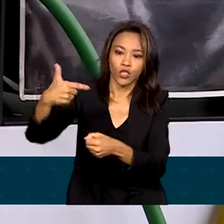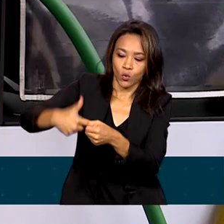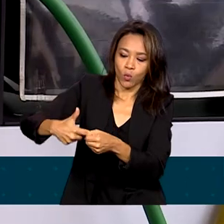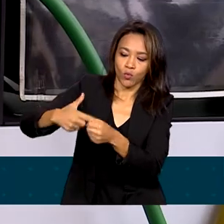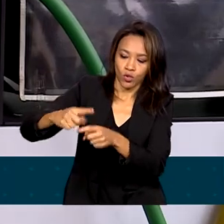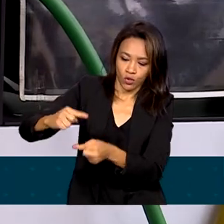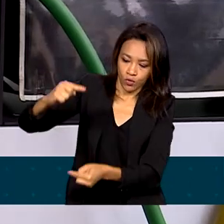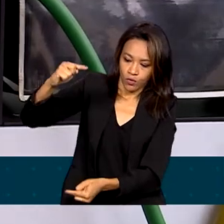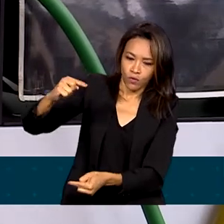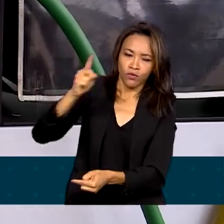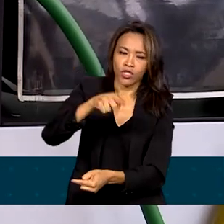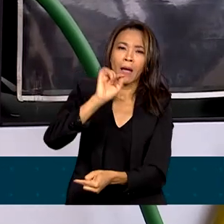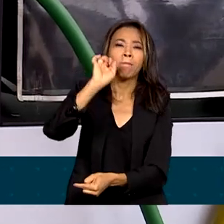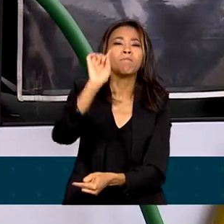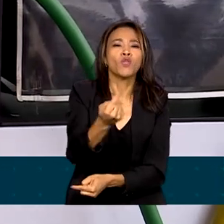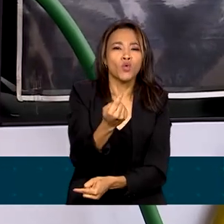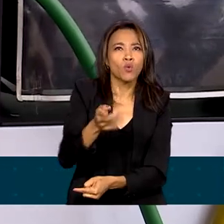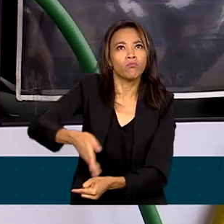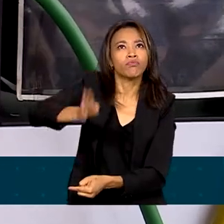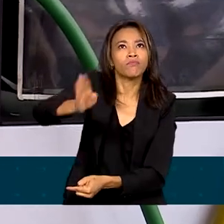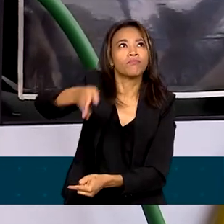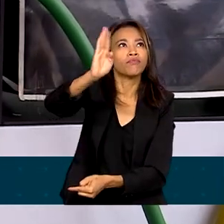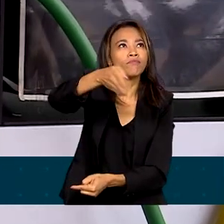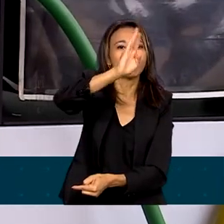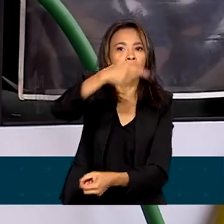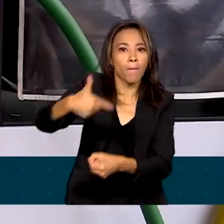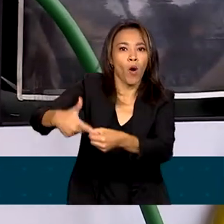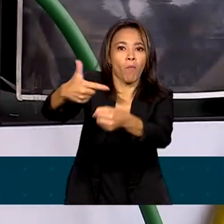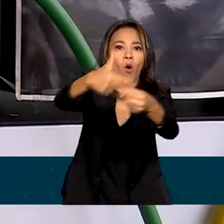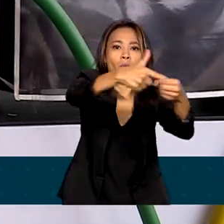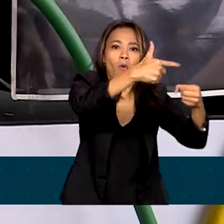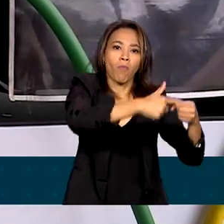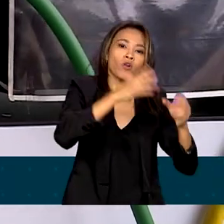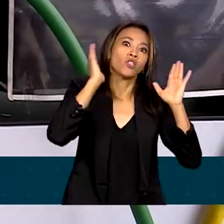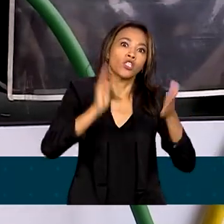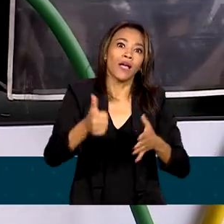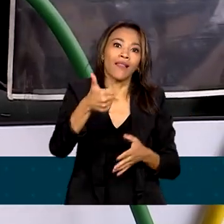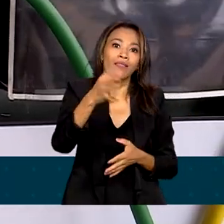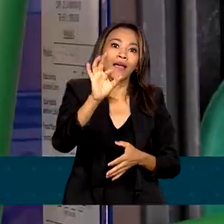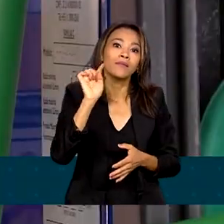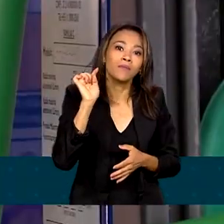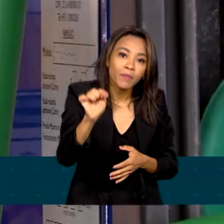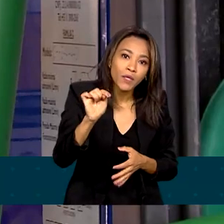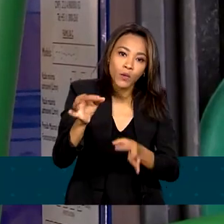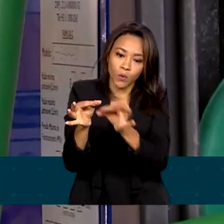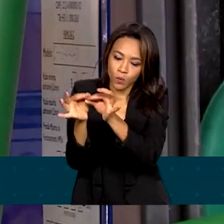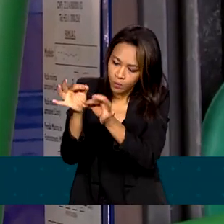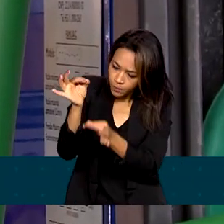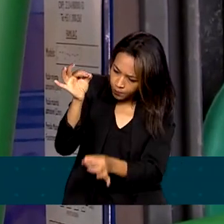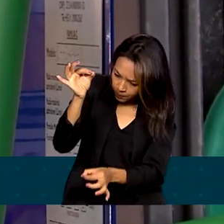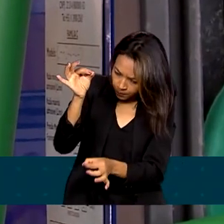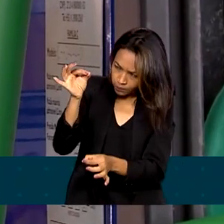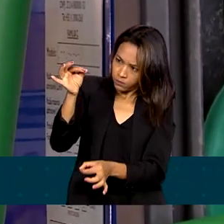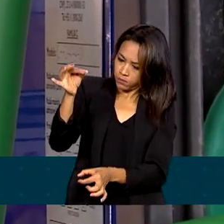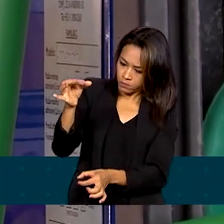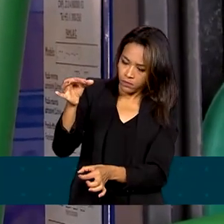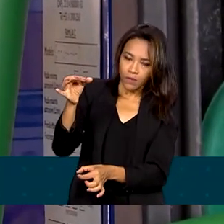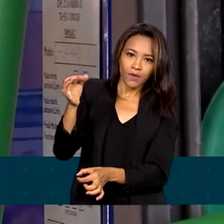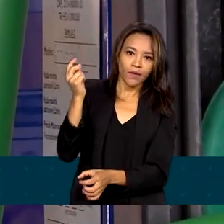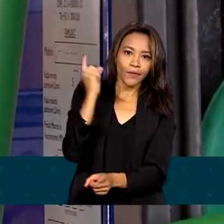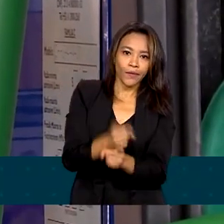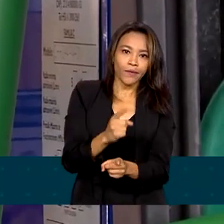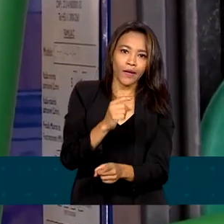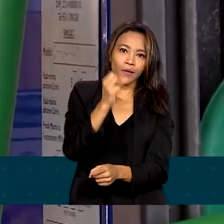1.000 postos em todo o país. Analisaram mais de 10 mil bicos de bombas e encontraram